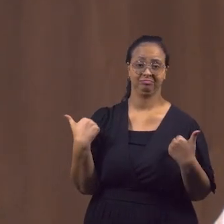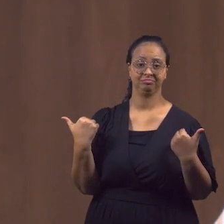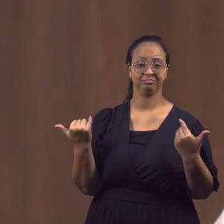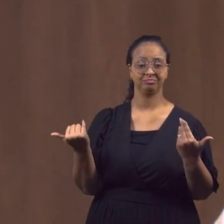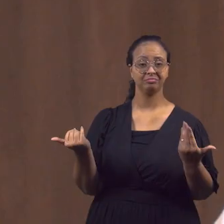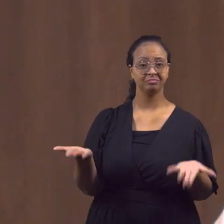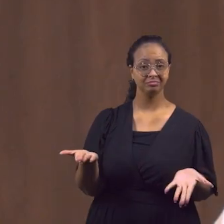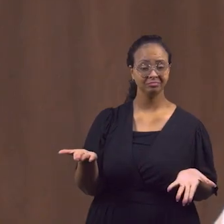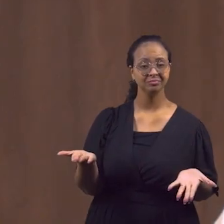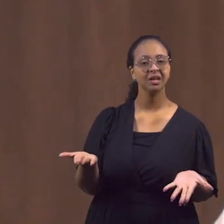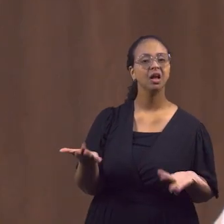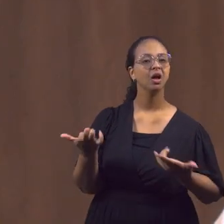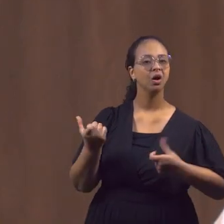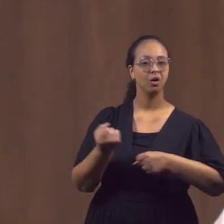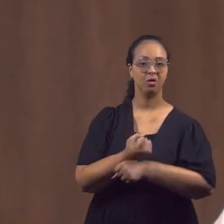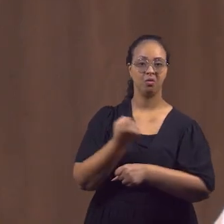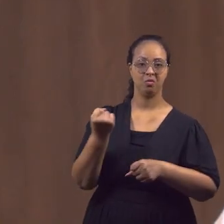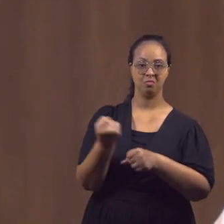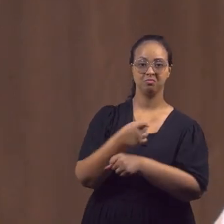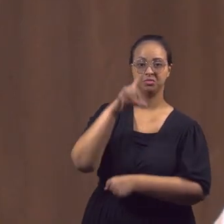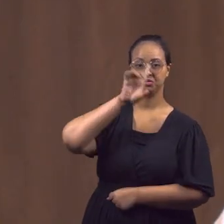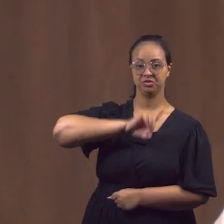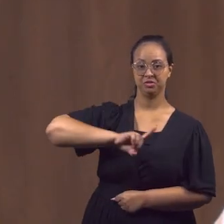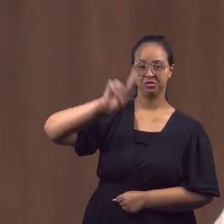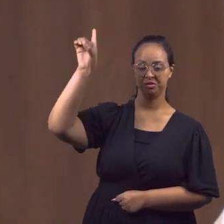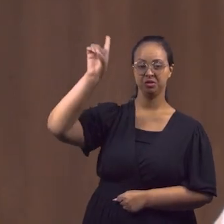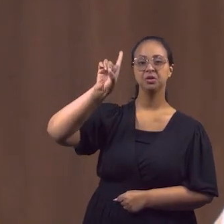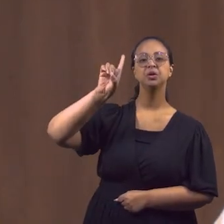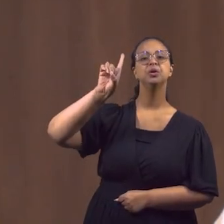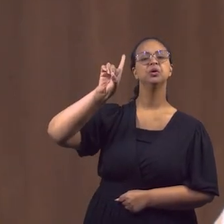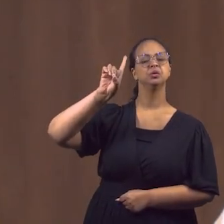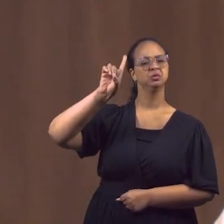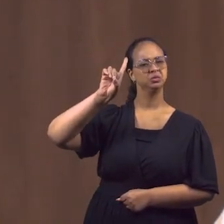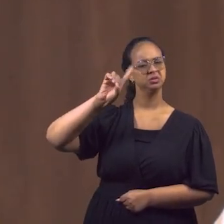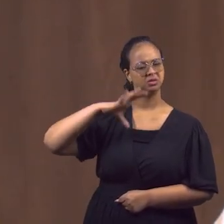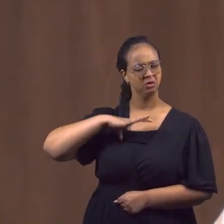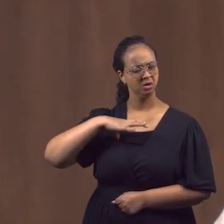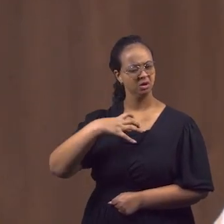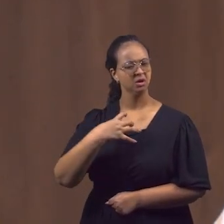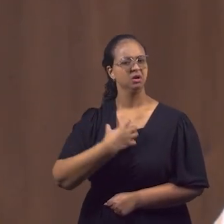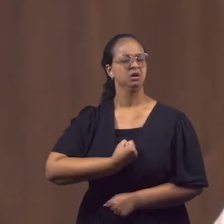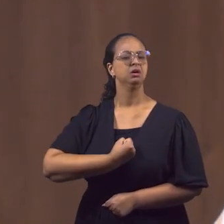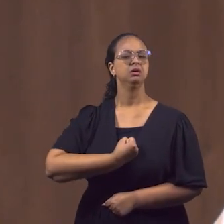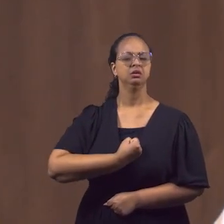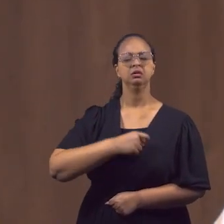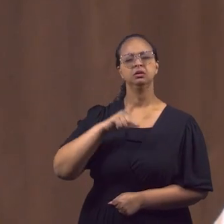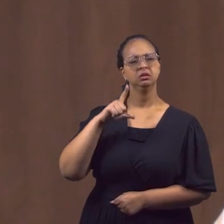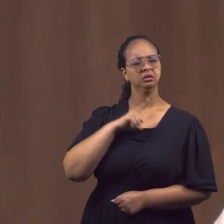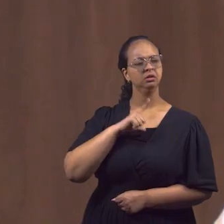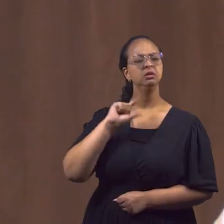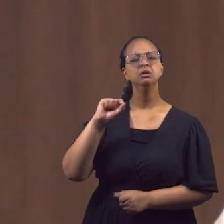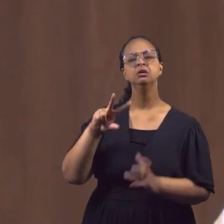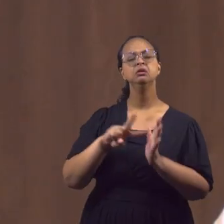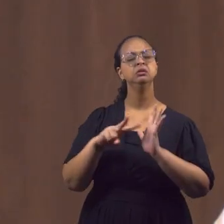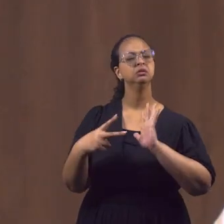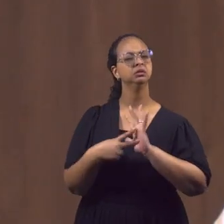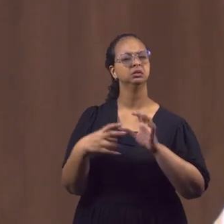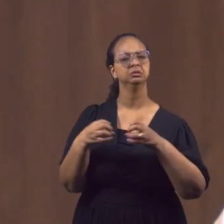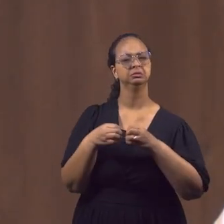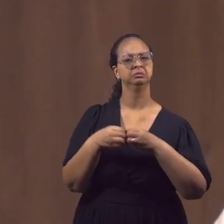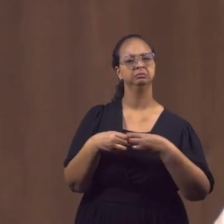nós sabemos que a obra de Deus, a nossa vida, a salvação em Cristo Jesus, ela é fruto